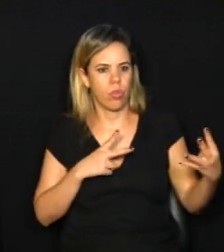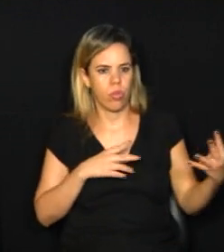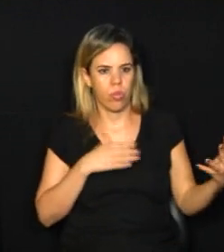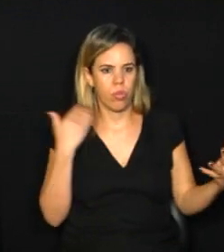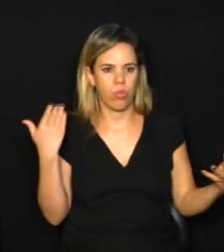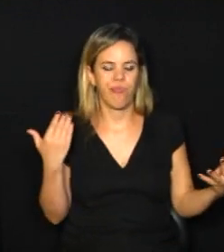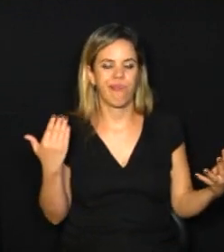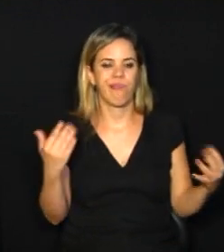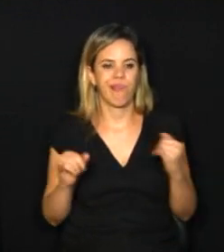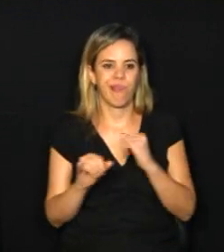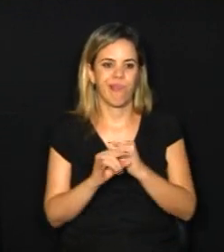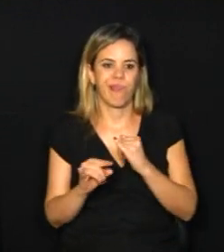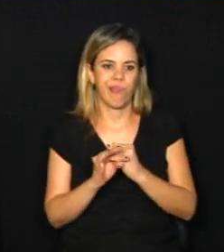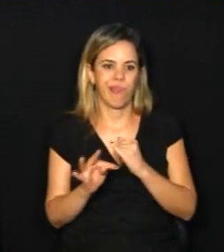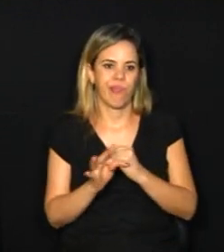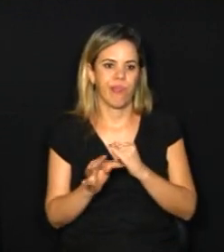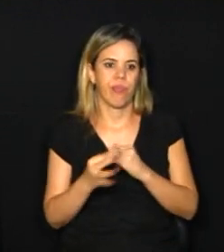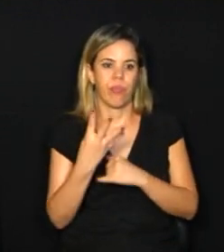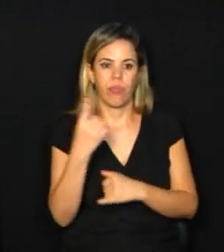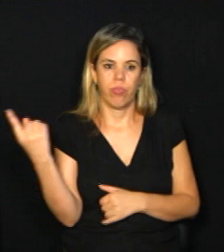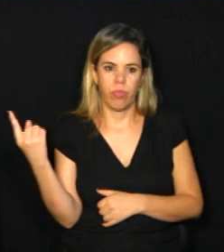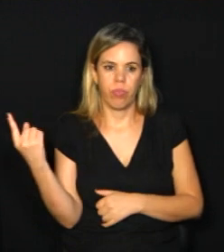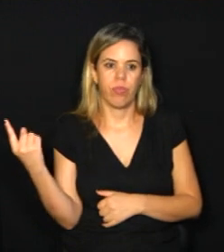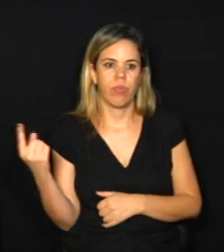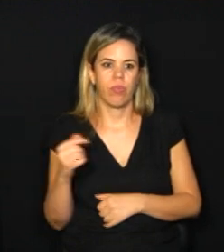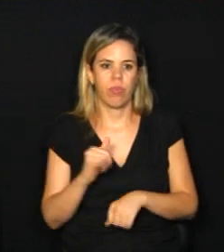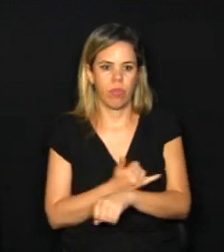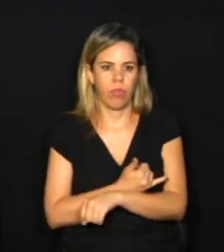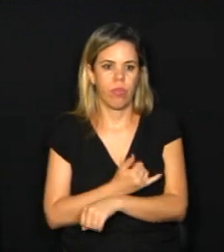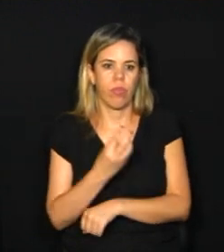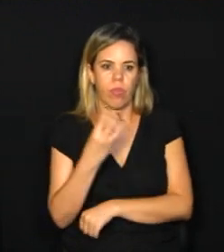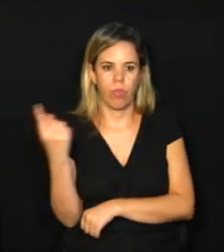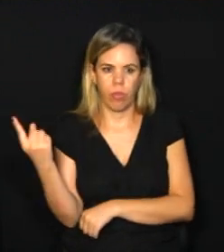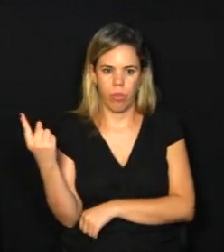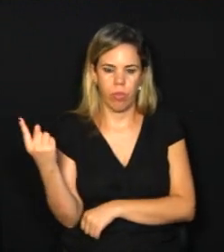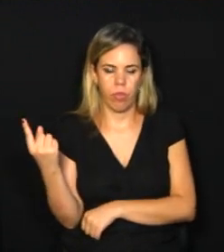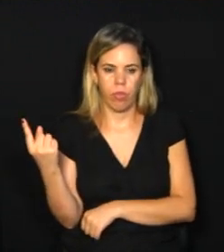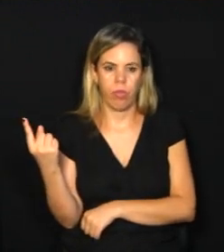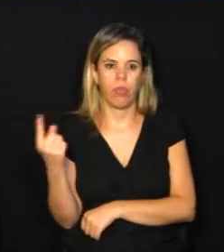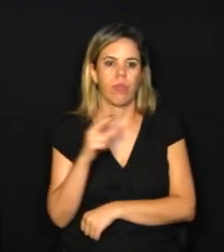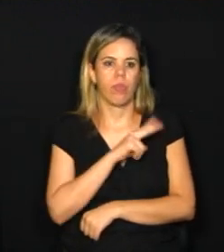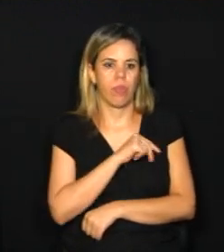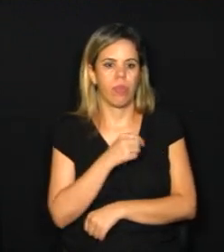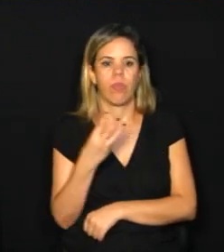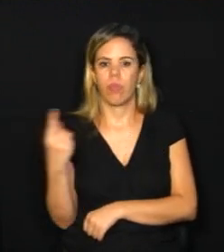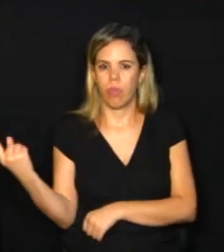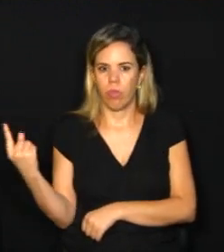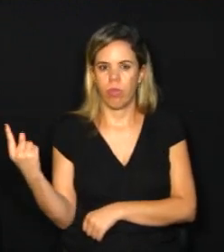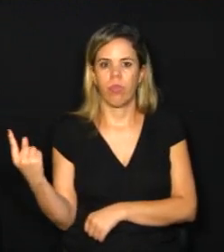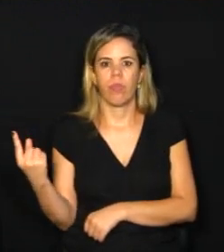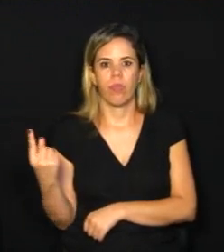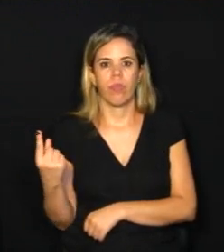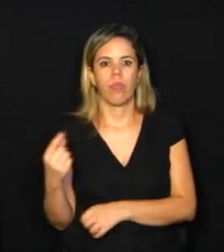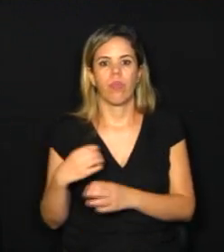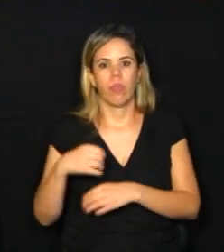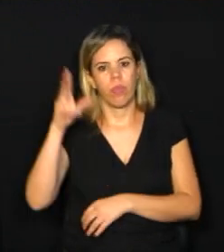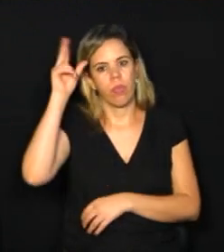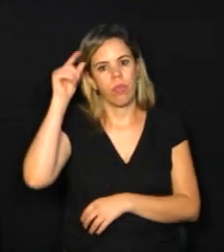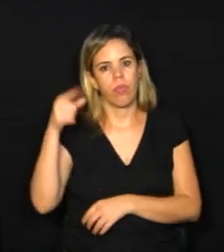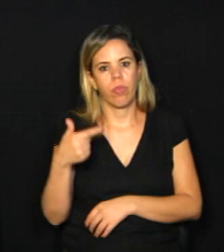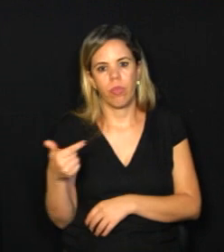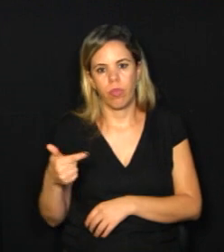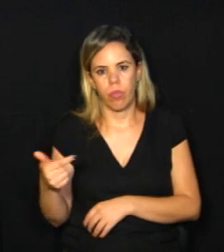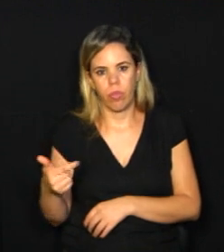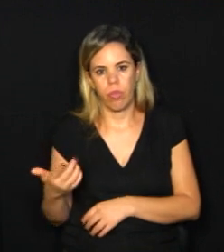44 óbitos, Itatiba, 41, Jaguariúna, 31, Arthur Nogueira também 31 óbitos. Engenheiro